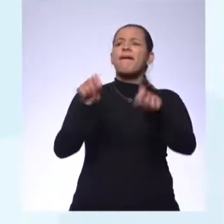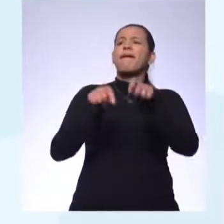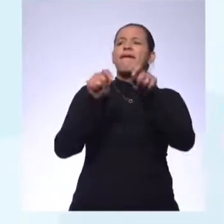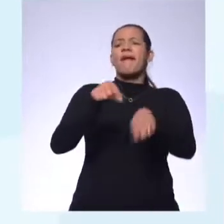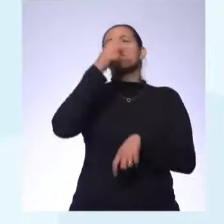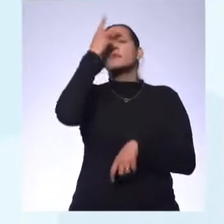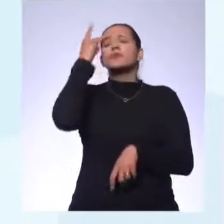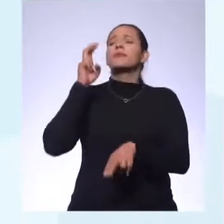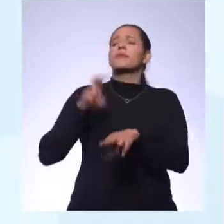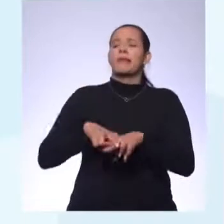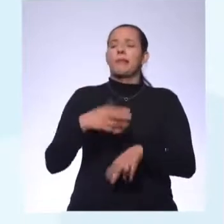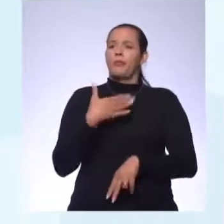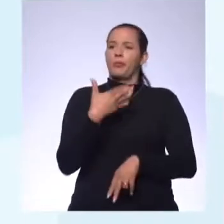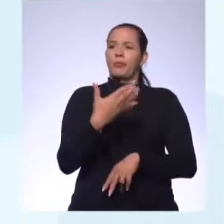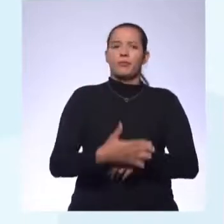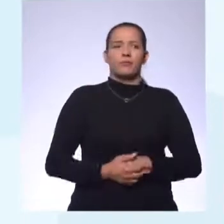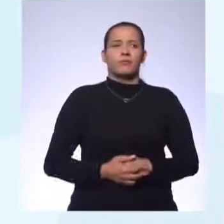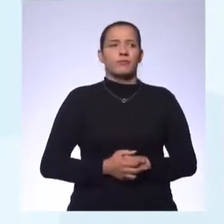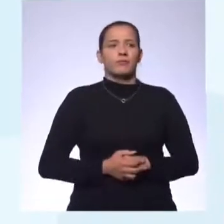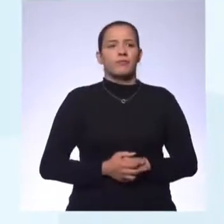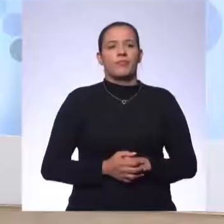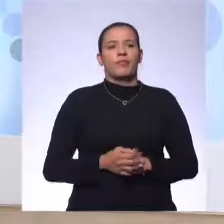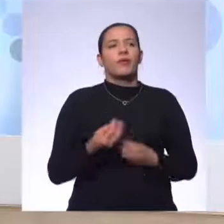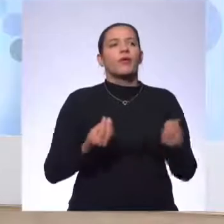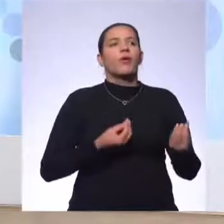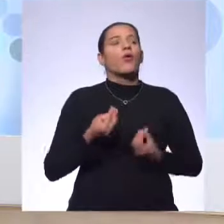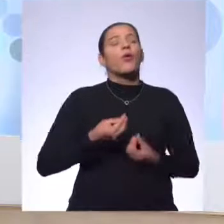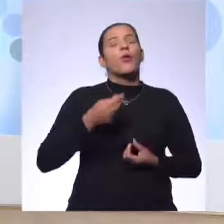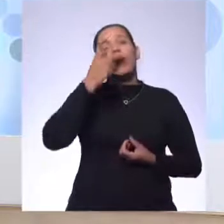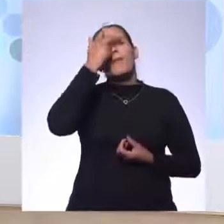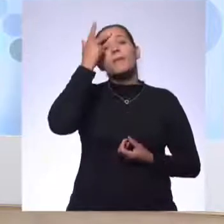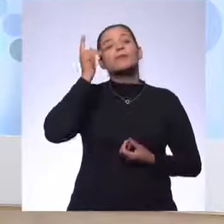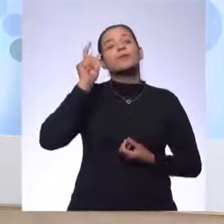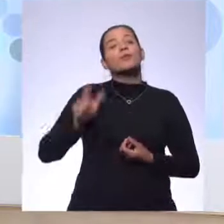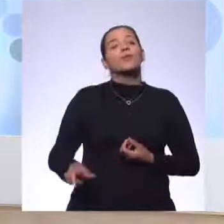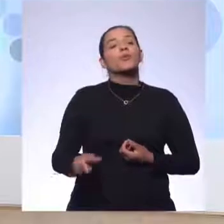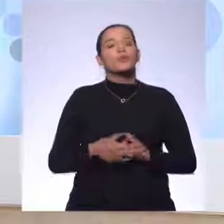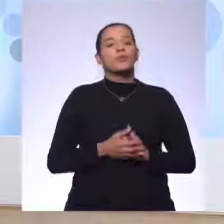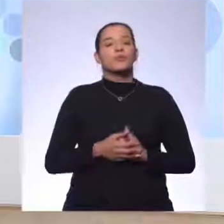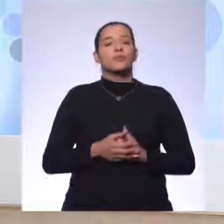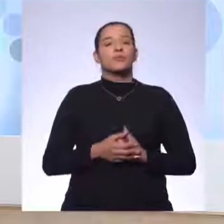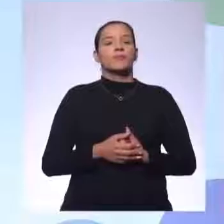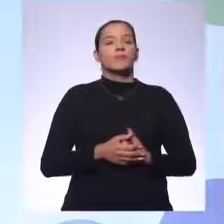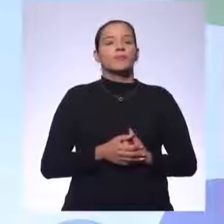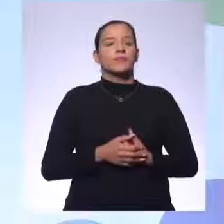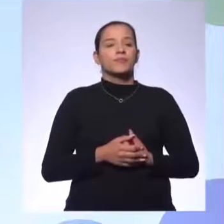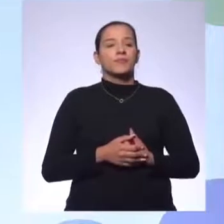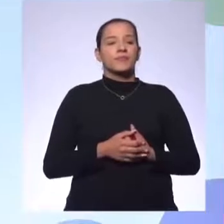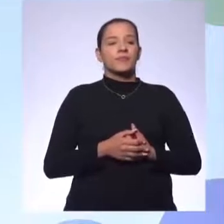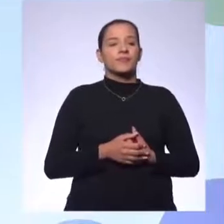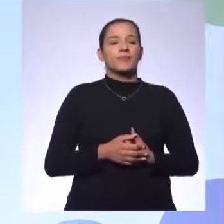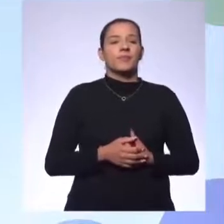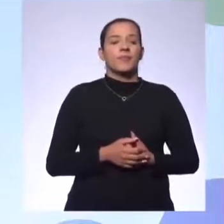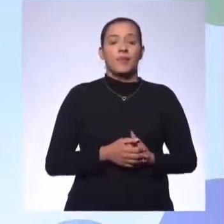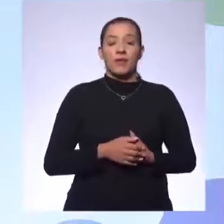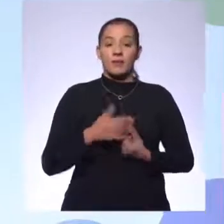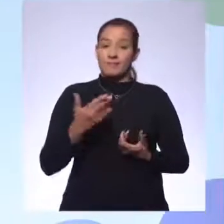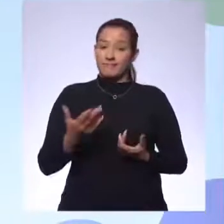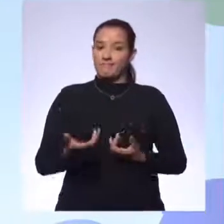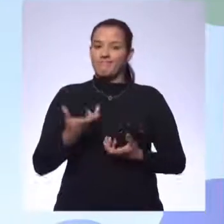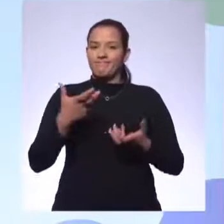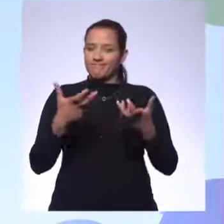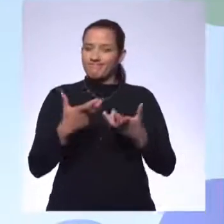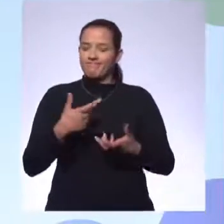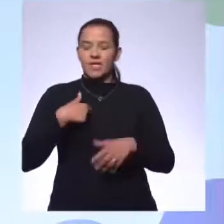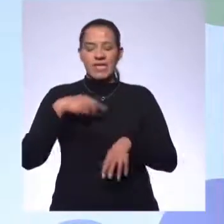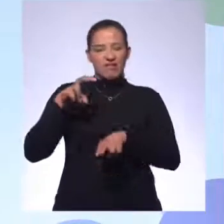dele. Era uma pessoa. Como? Como que era essa Como é essa pessoa? pessoa? Fala, Essa nossa, pessoa. aquele lugar que eu queria sentar, olha quem tá ali. Justamente,